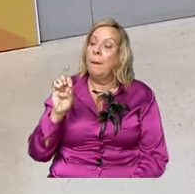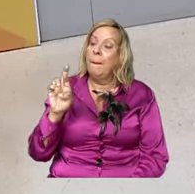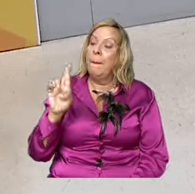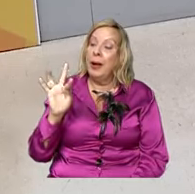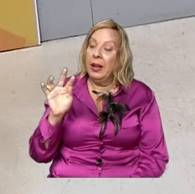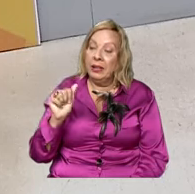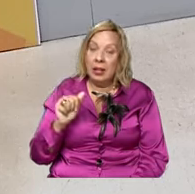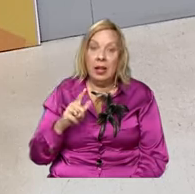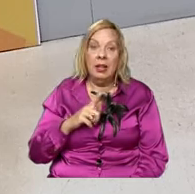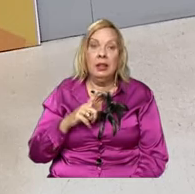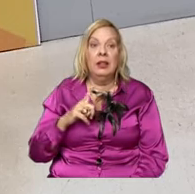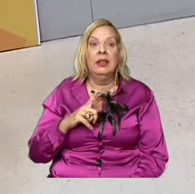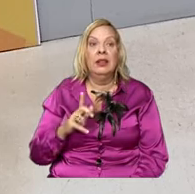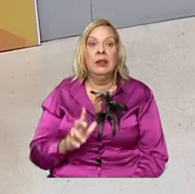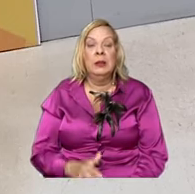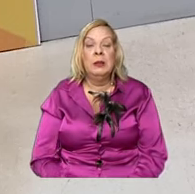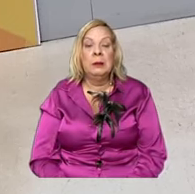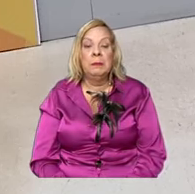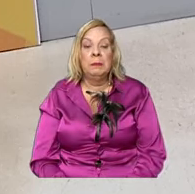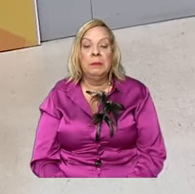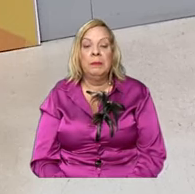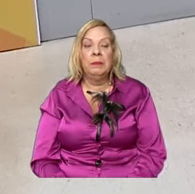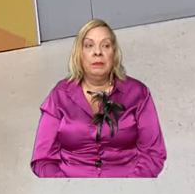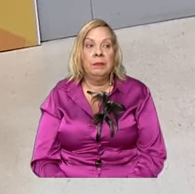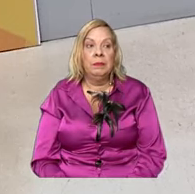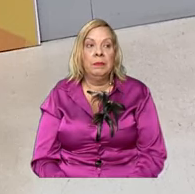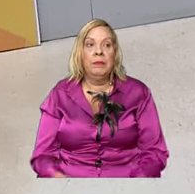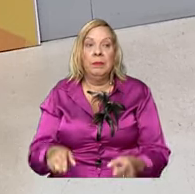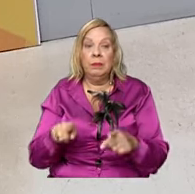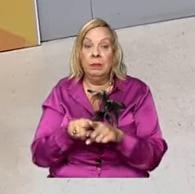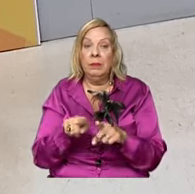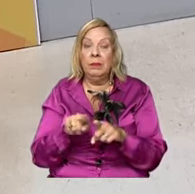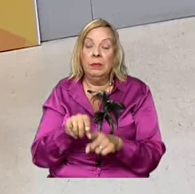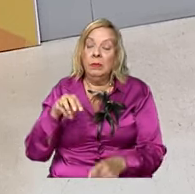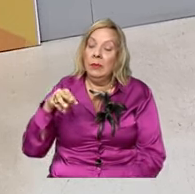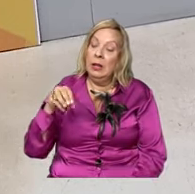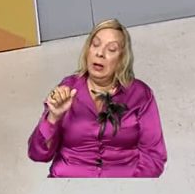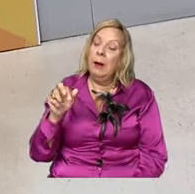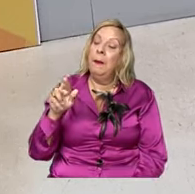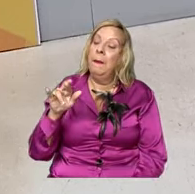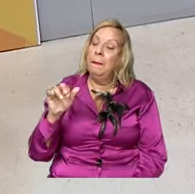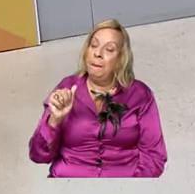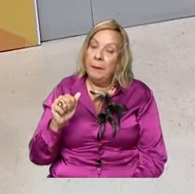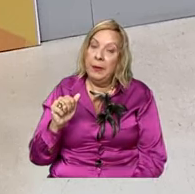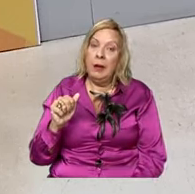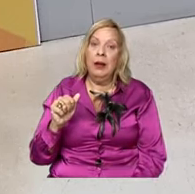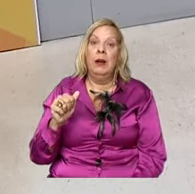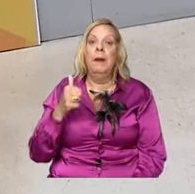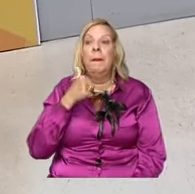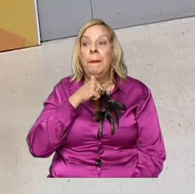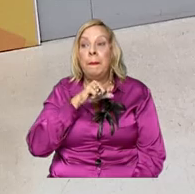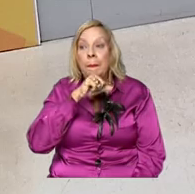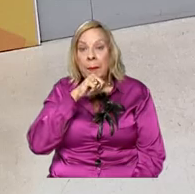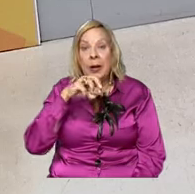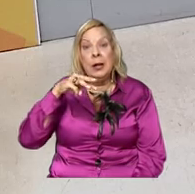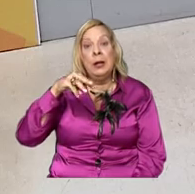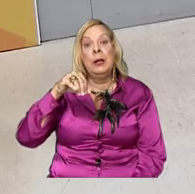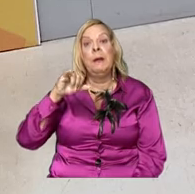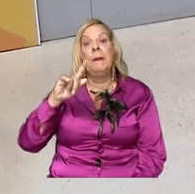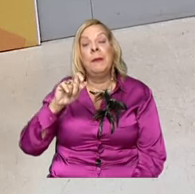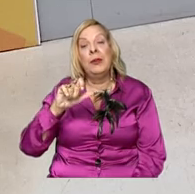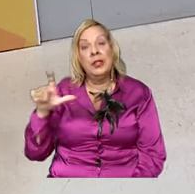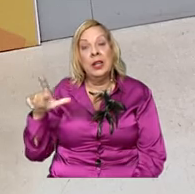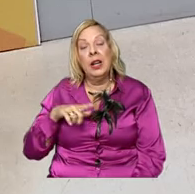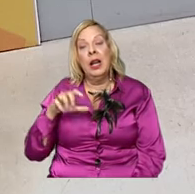do Léo, que está no controle, mestre. Ah, tem também Maria da Conceição, mãe de Michel, Elba, mãe